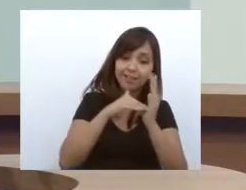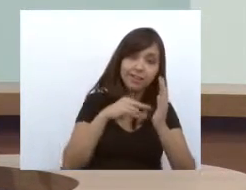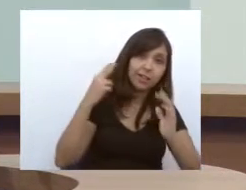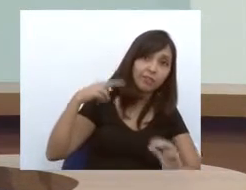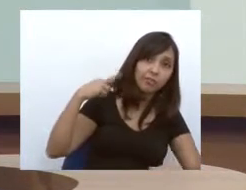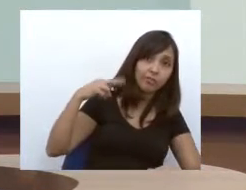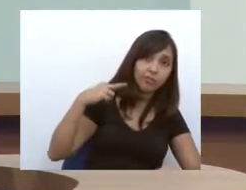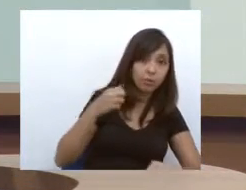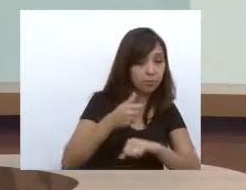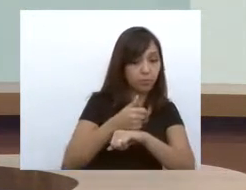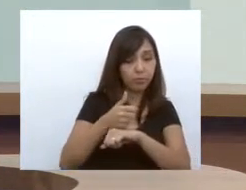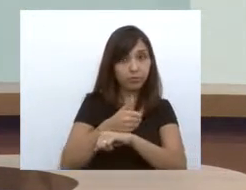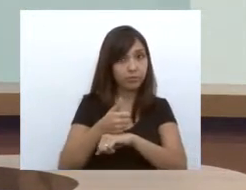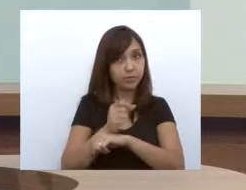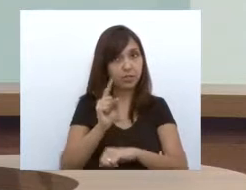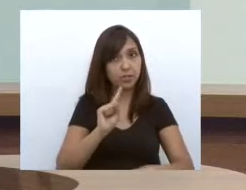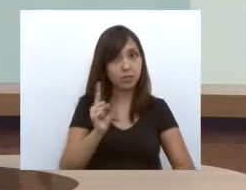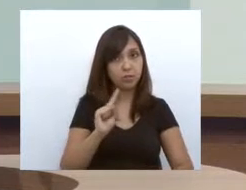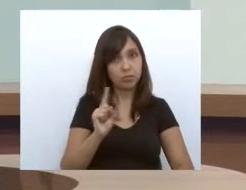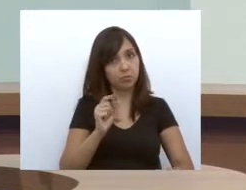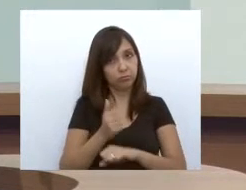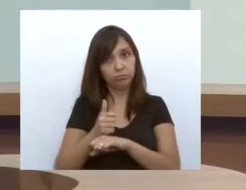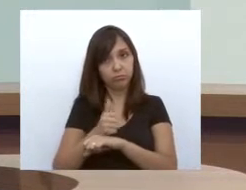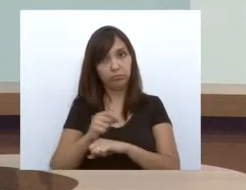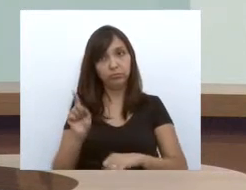é profissão, vereador não é profissão,